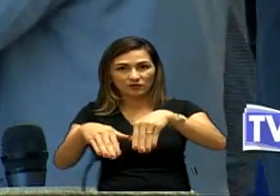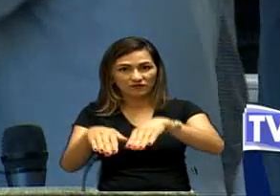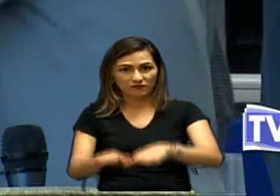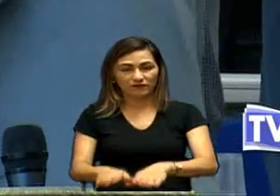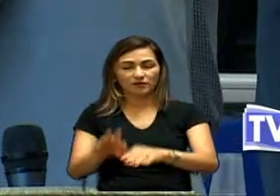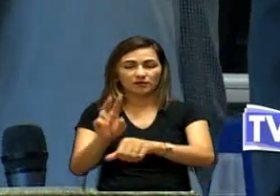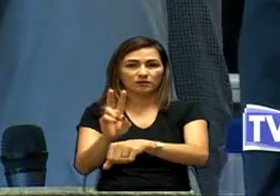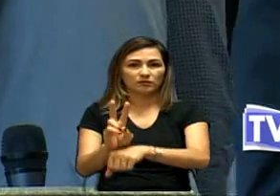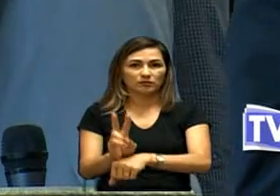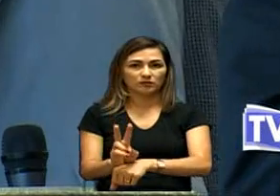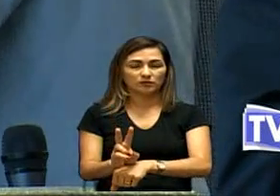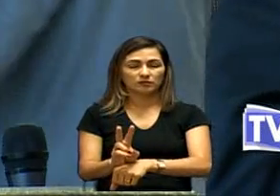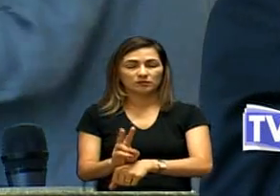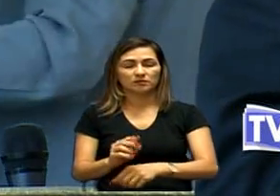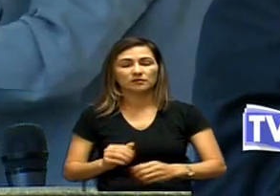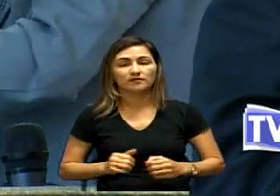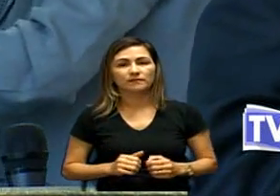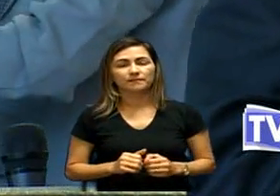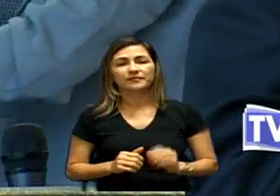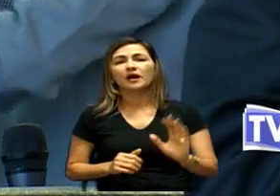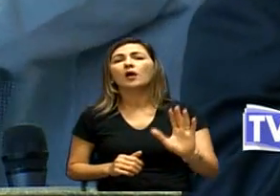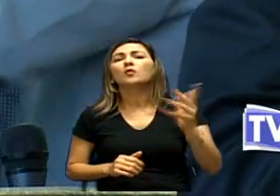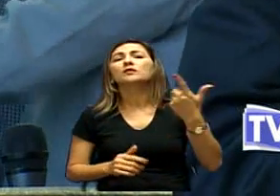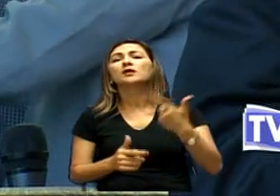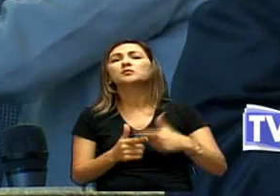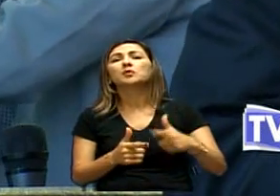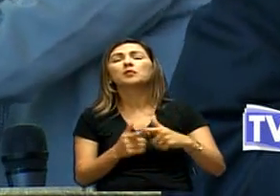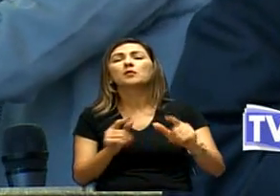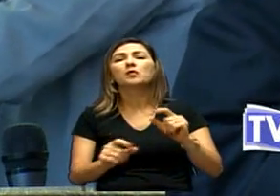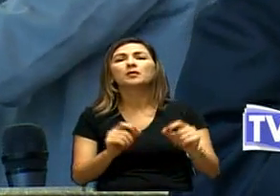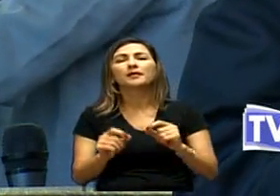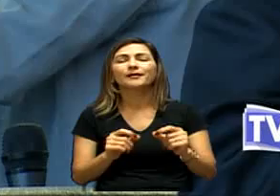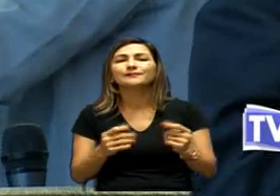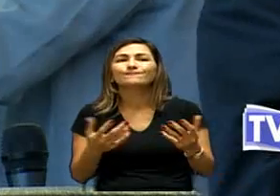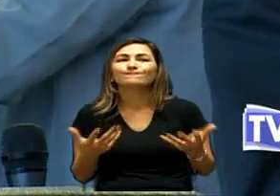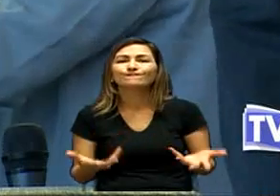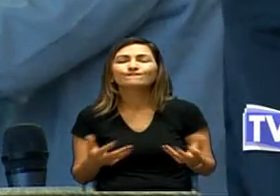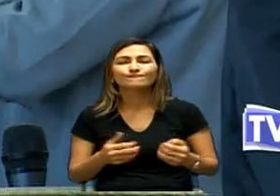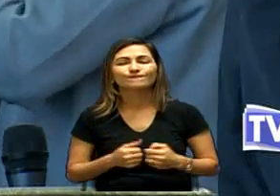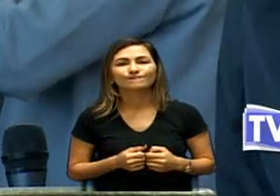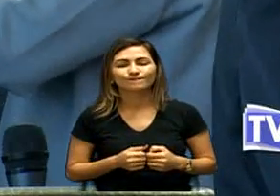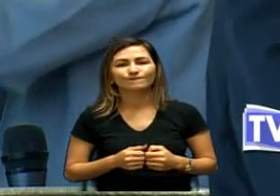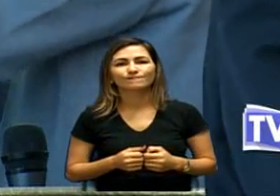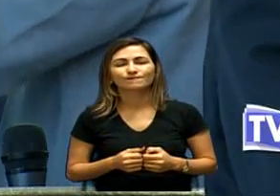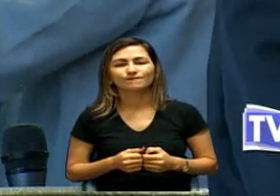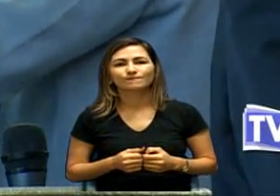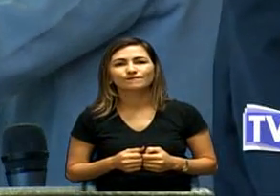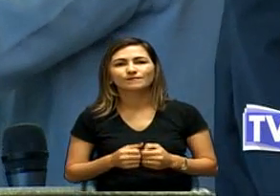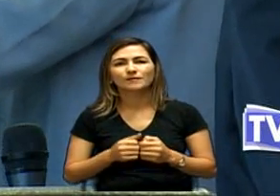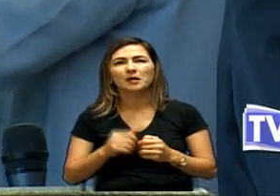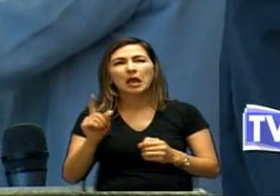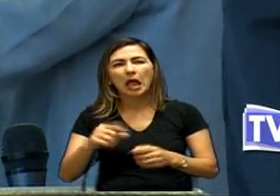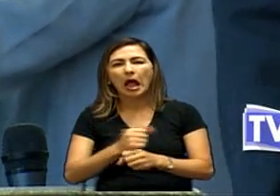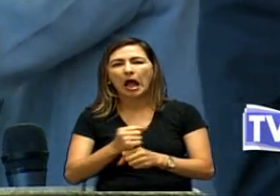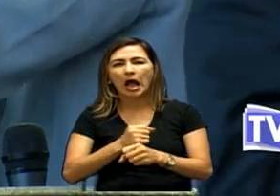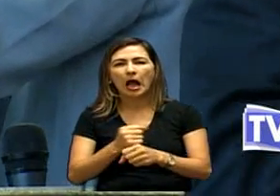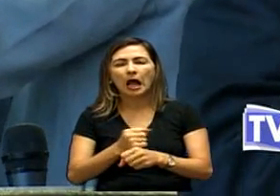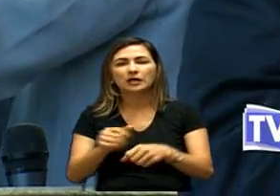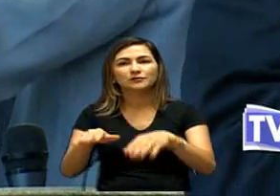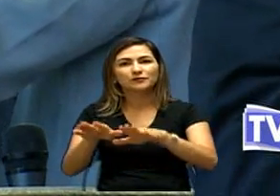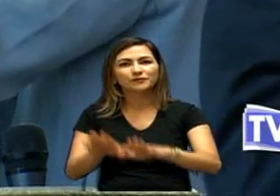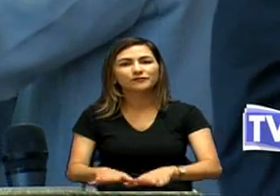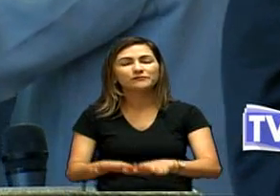dessas unidades escolares acabavam adquirindo direitos por tanto tempo de estar no local e